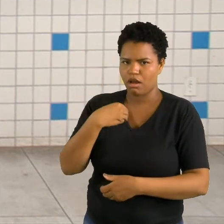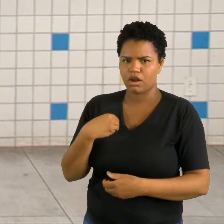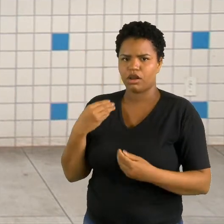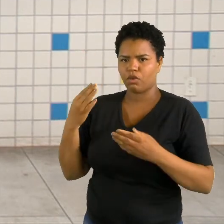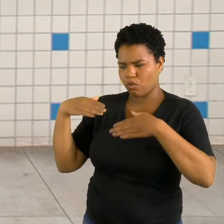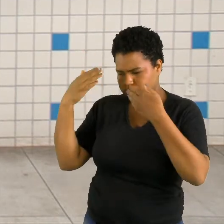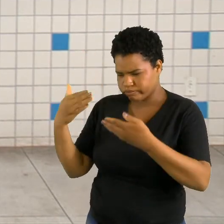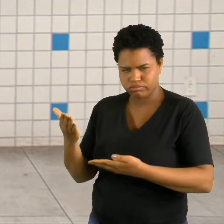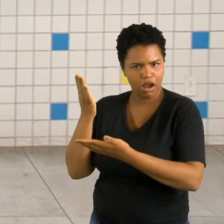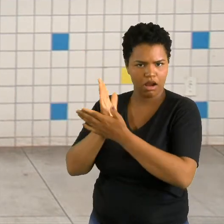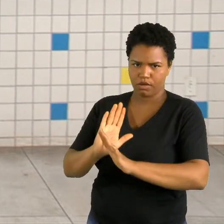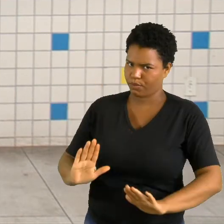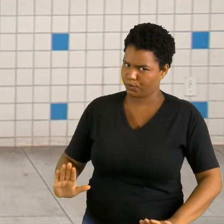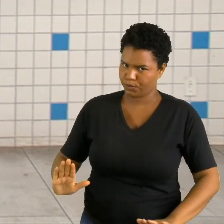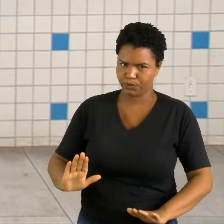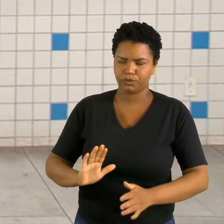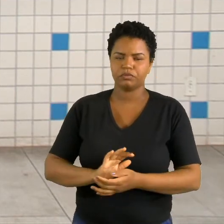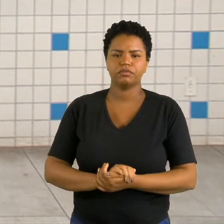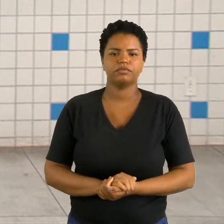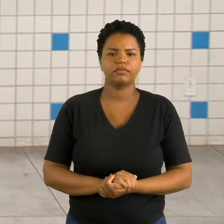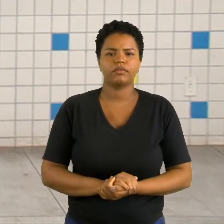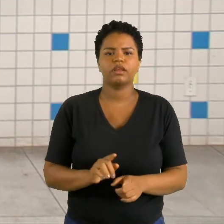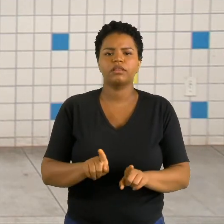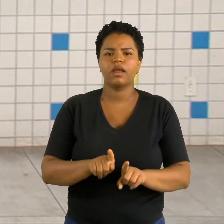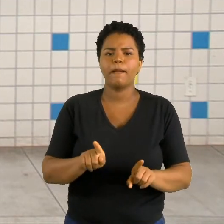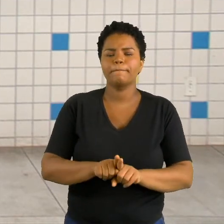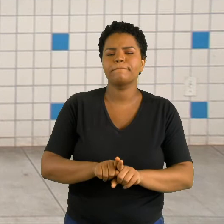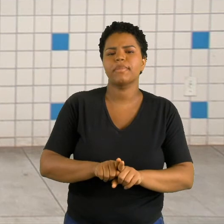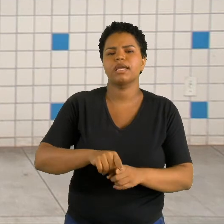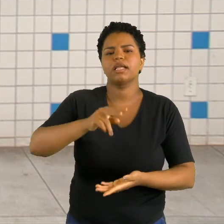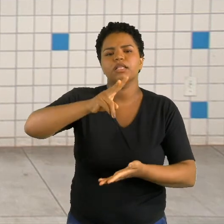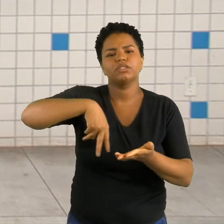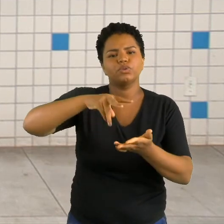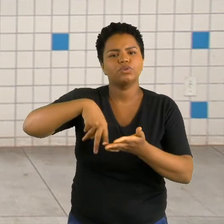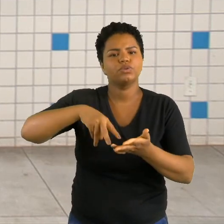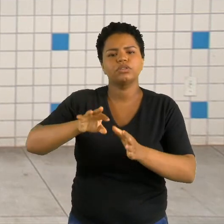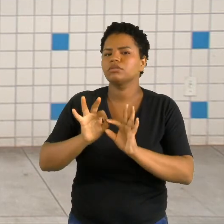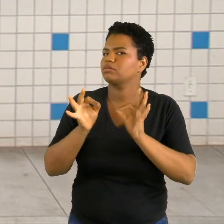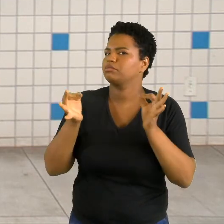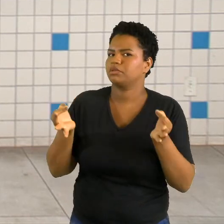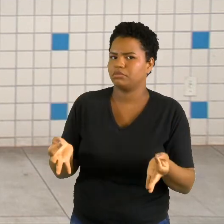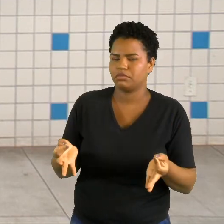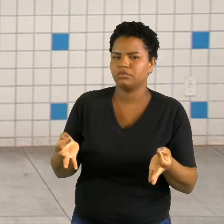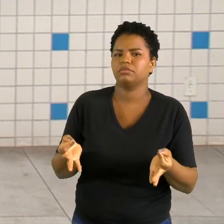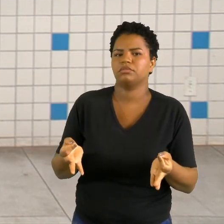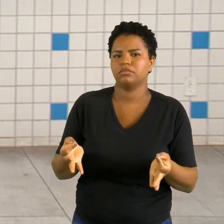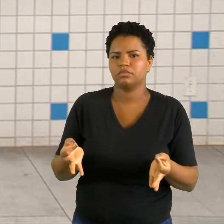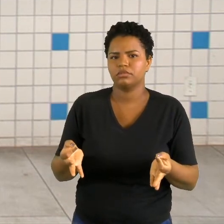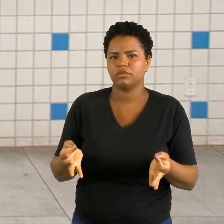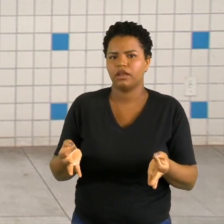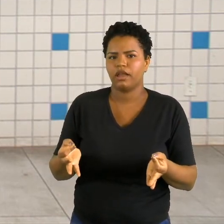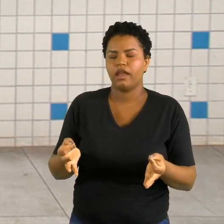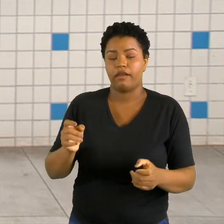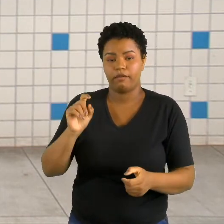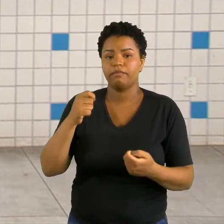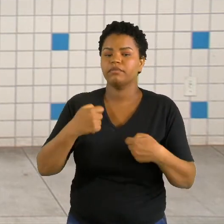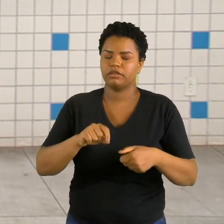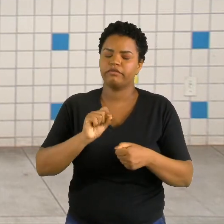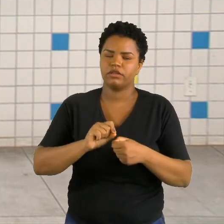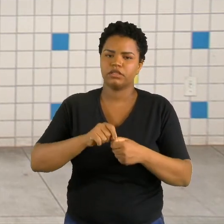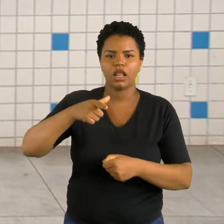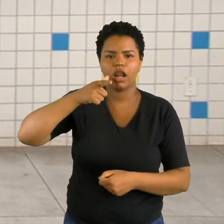No calvinismo, a burguesia é muito valorizada. Por quê? No calvinismo, ele tenta fazer com que o ser humano ele